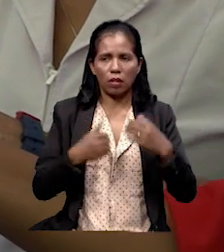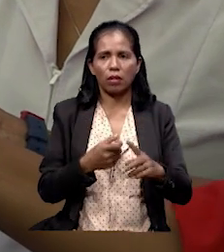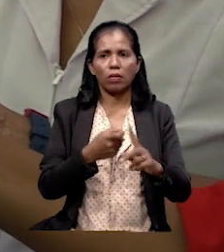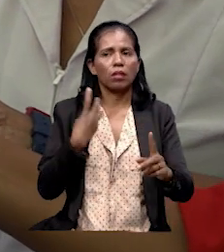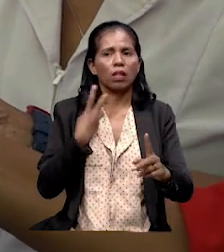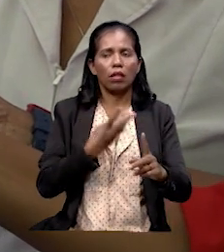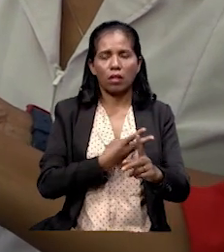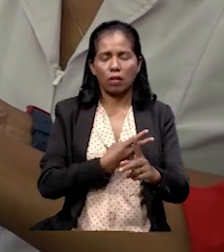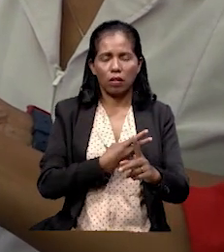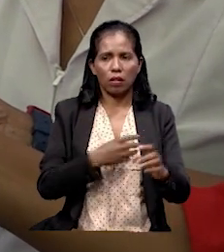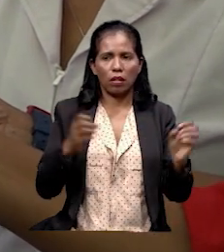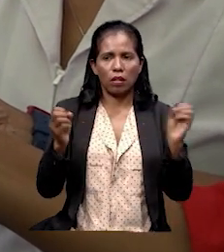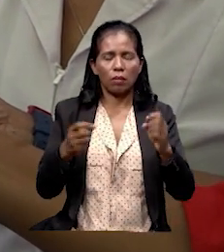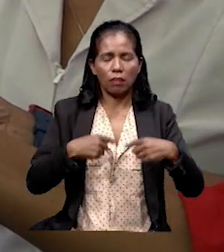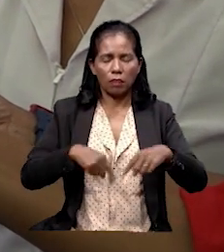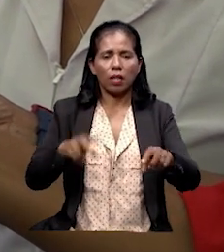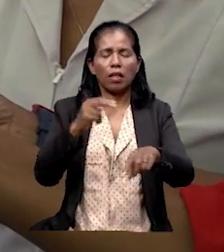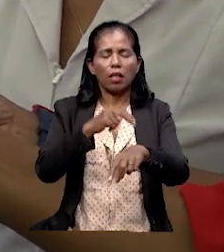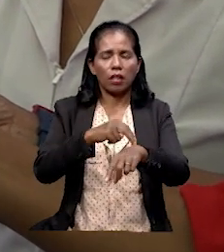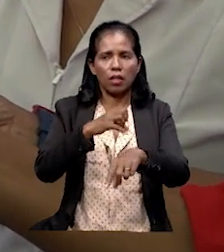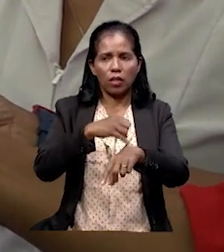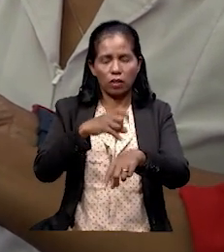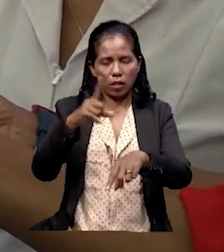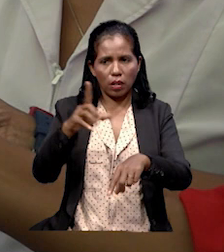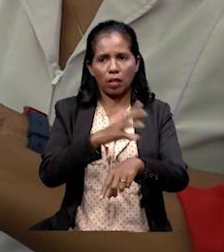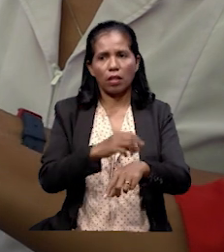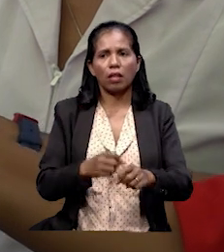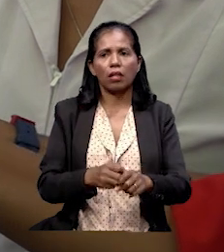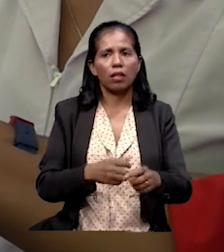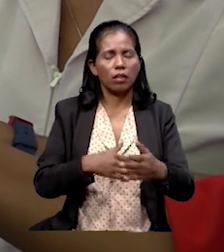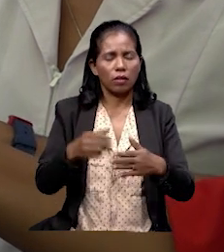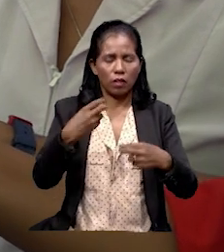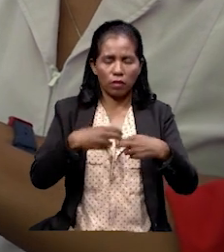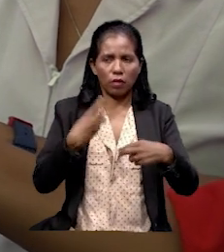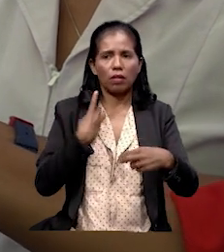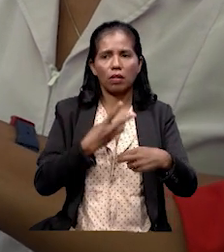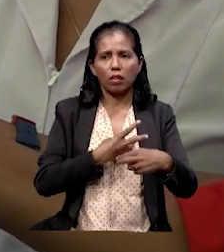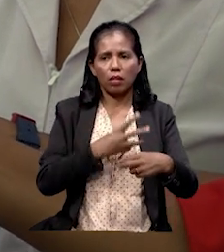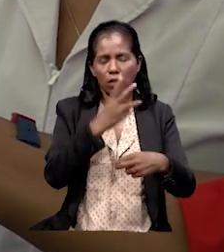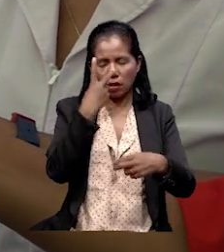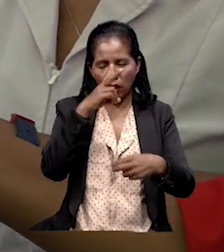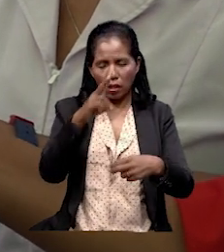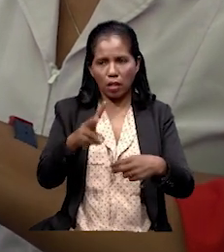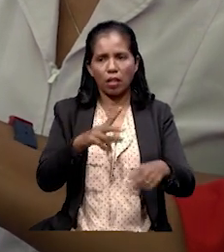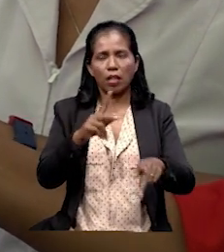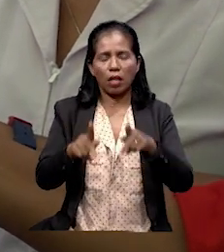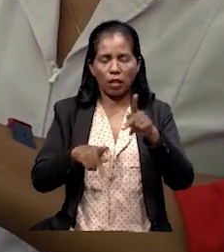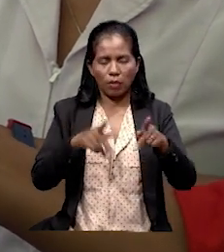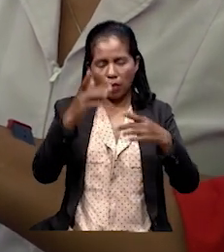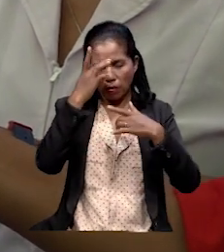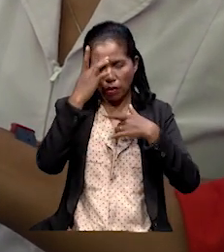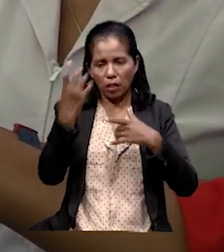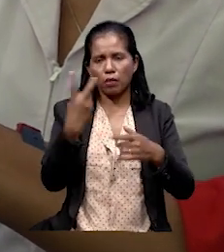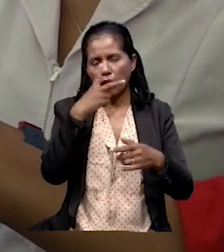mi langsung nasional, husi SSK langsung nasional. Daruma dificultai tatuhare pati, atuhare paciente ou